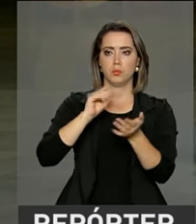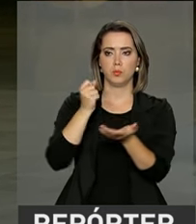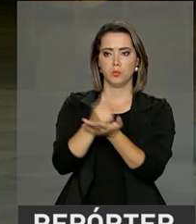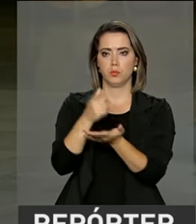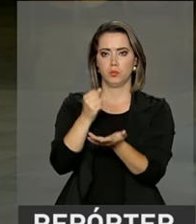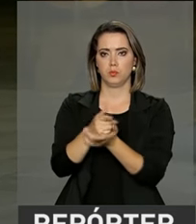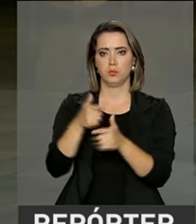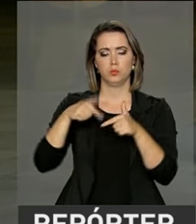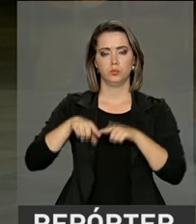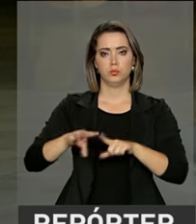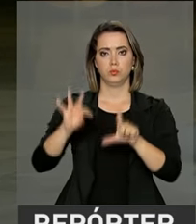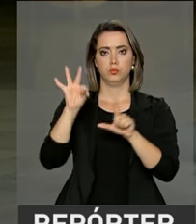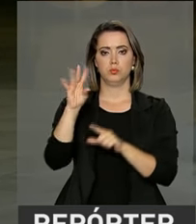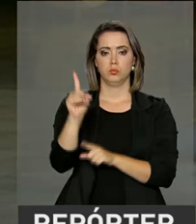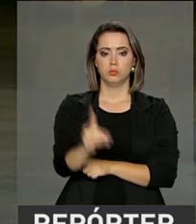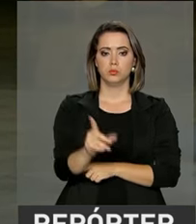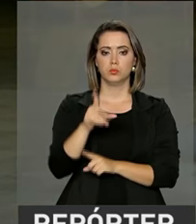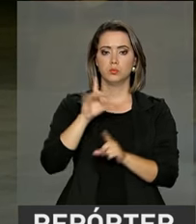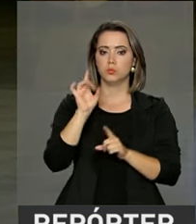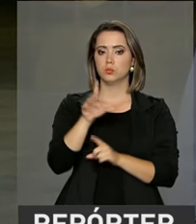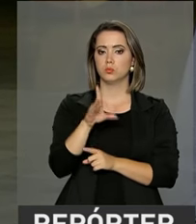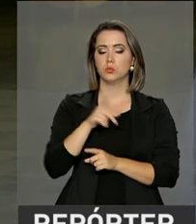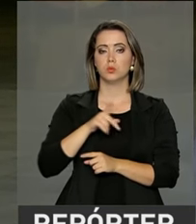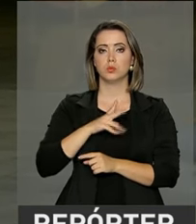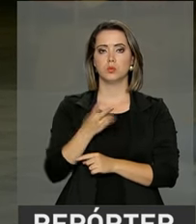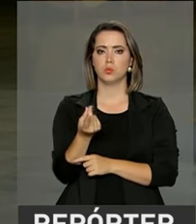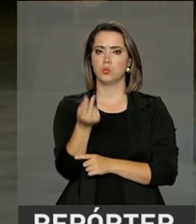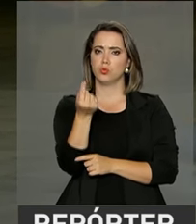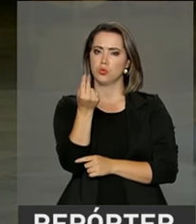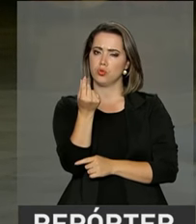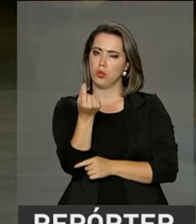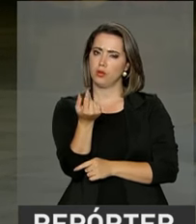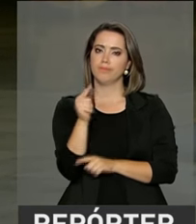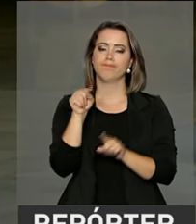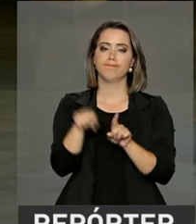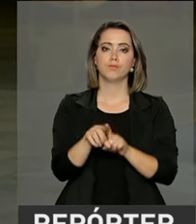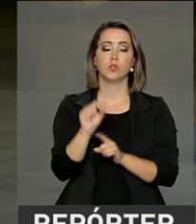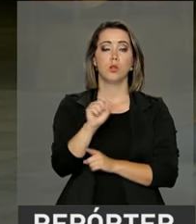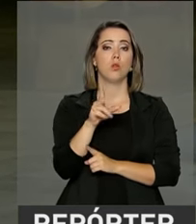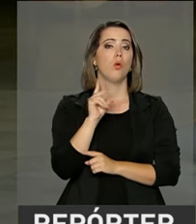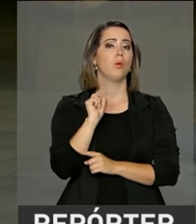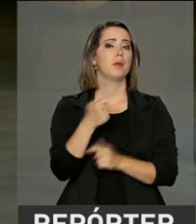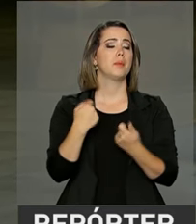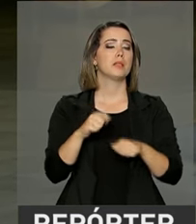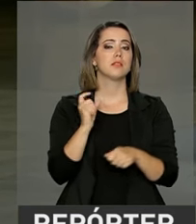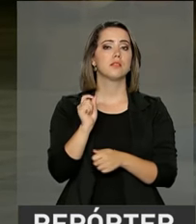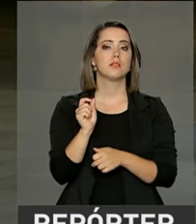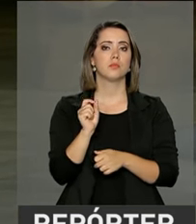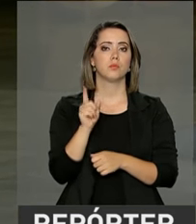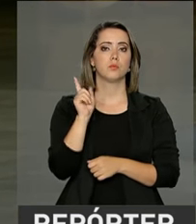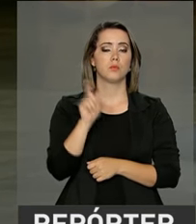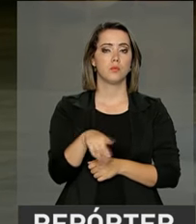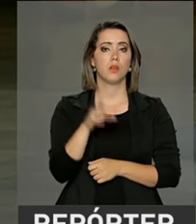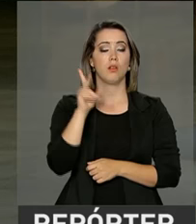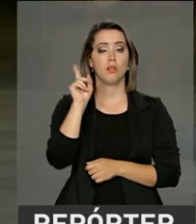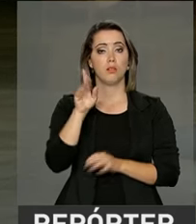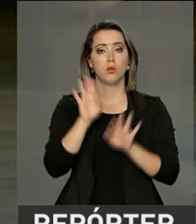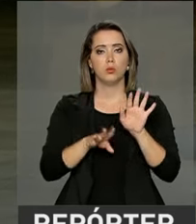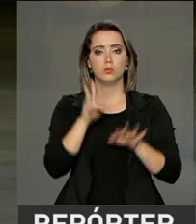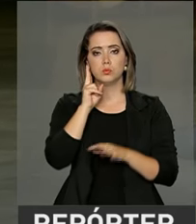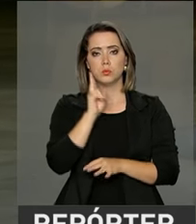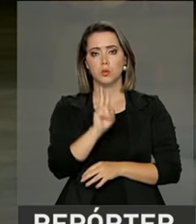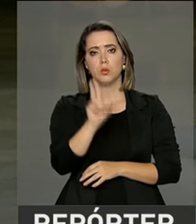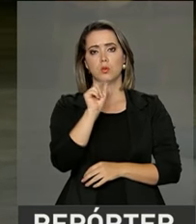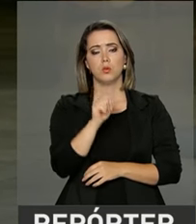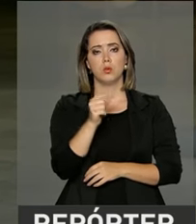no Tesouro Direto, basta ter um dinheirinho extra na conta. O que ela deve fazer? Geralmente consultar